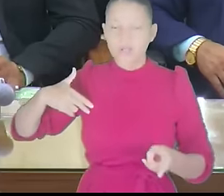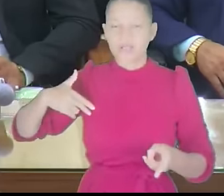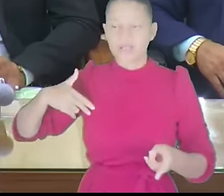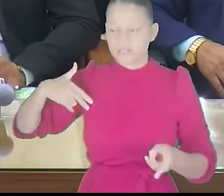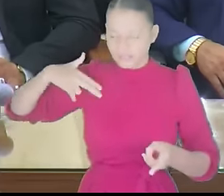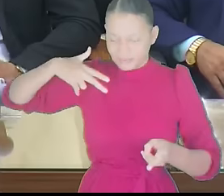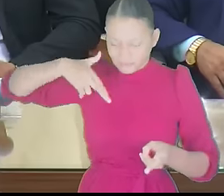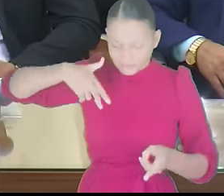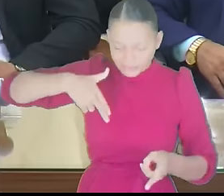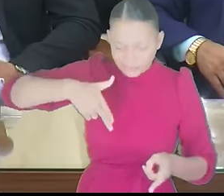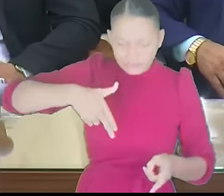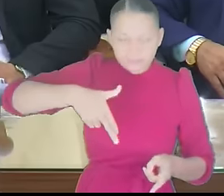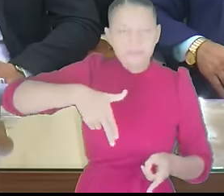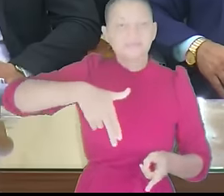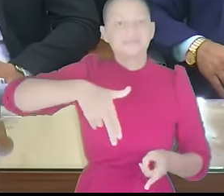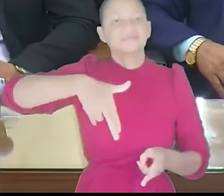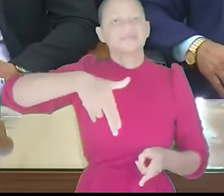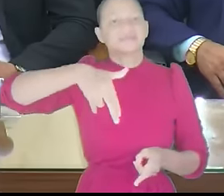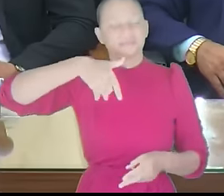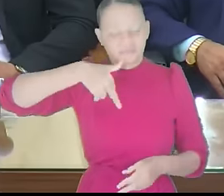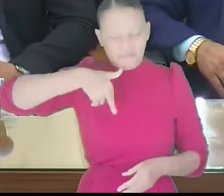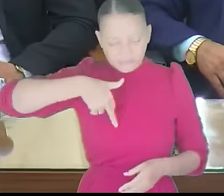aquele que anda